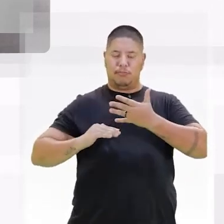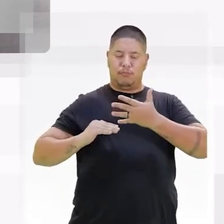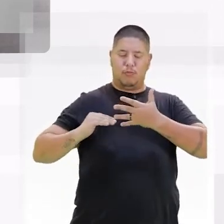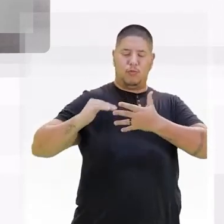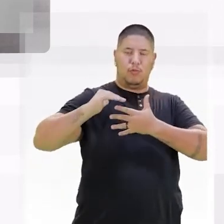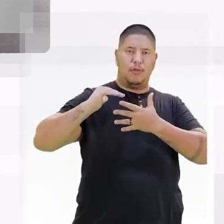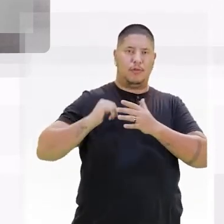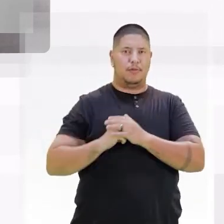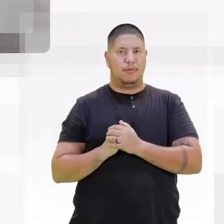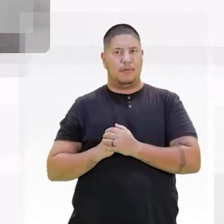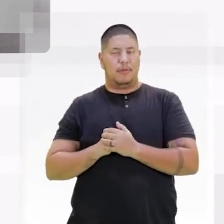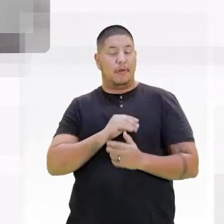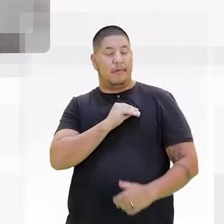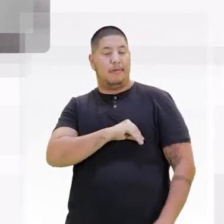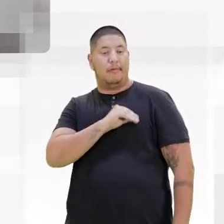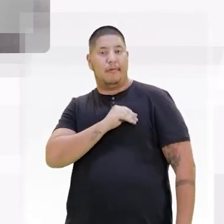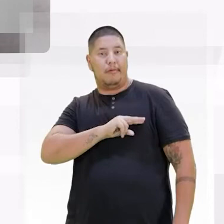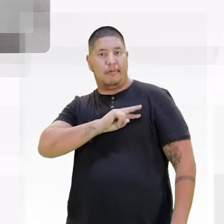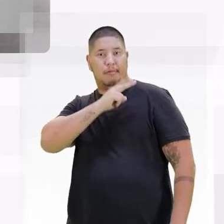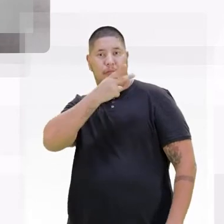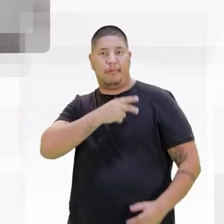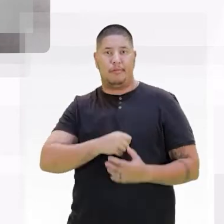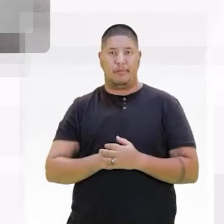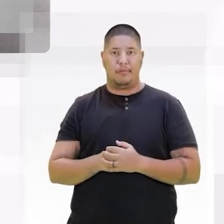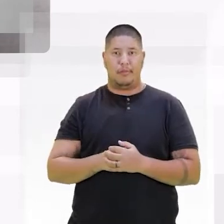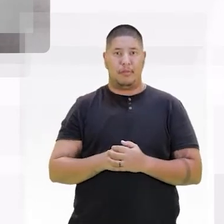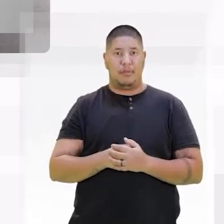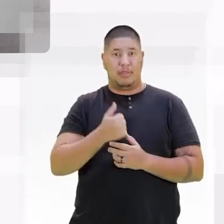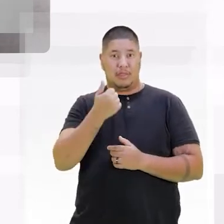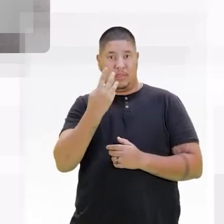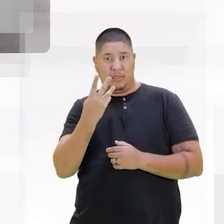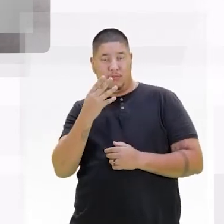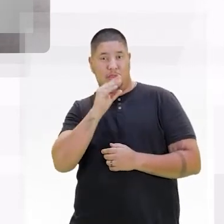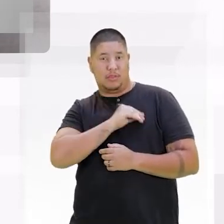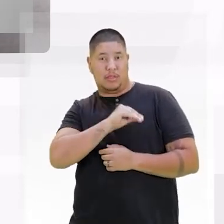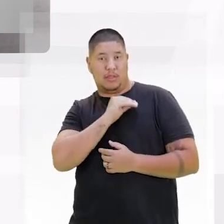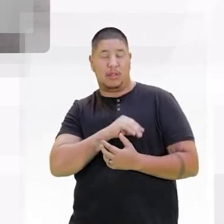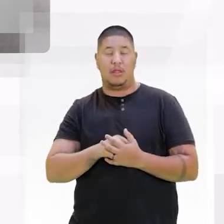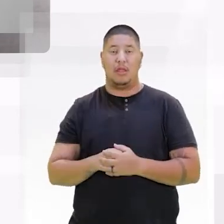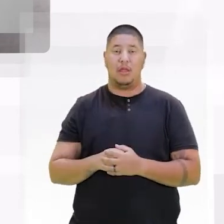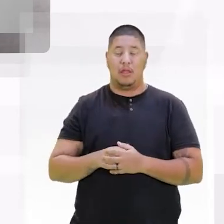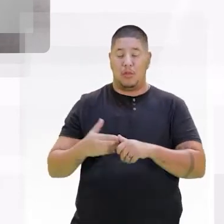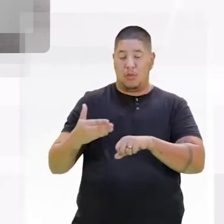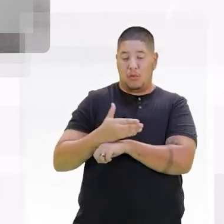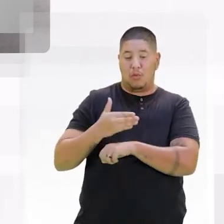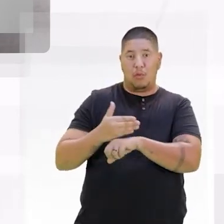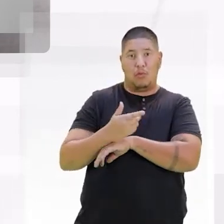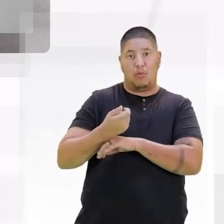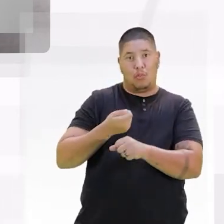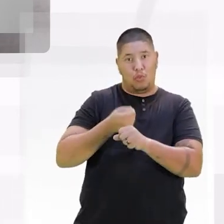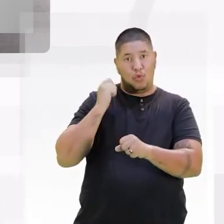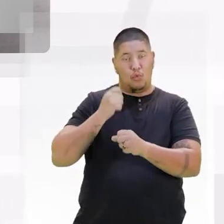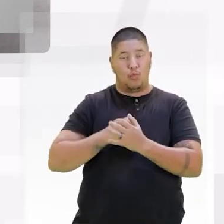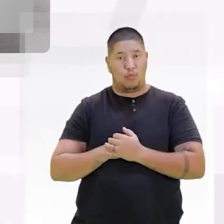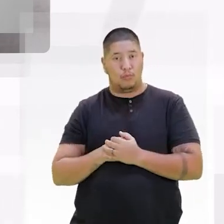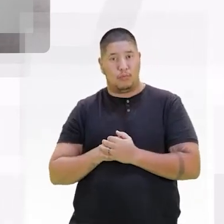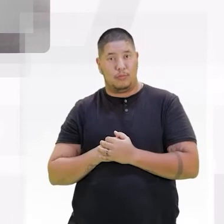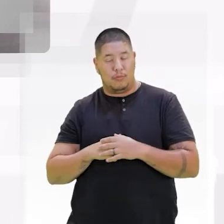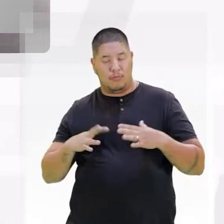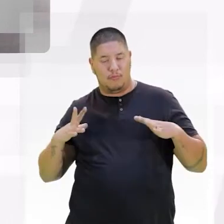carreira, gratificação, 14º salário, participação em lucros ou resultados,